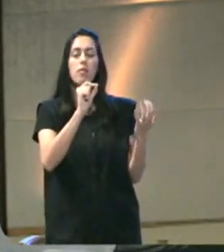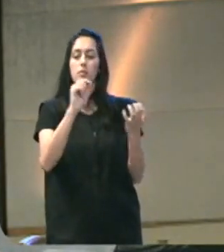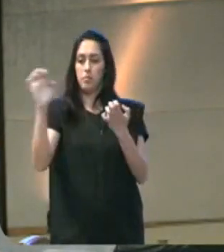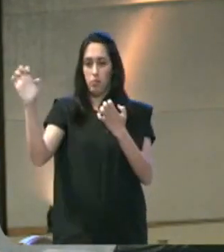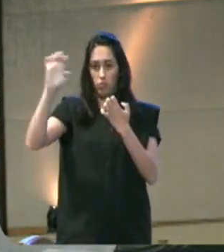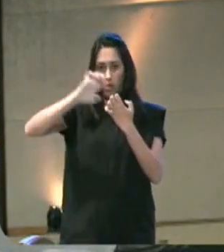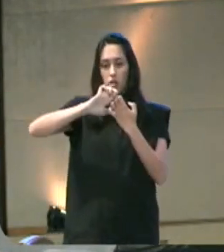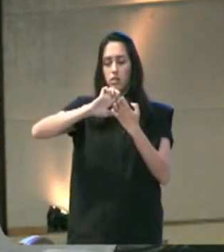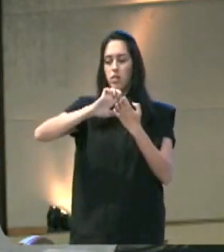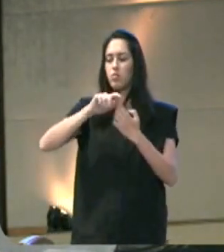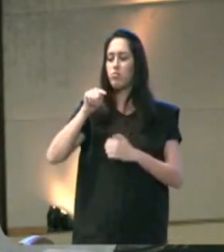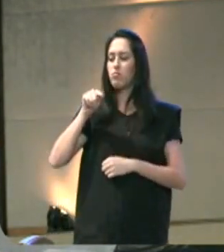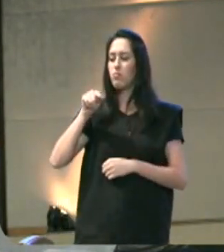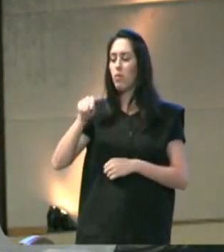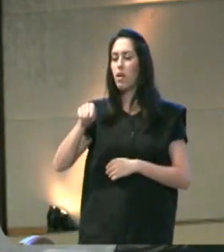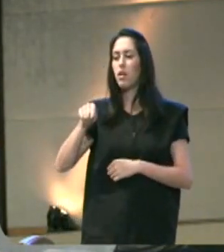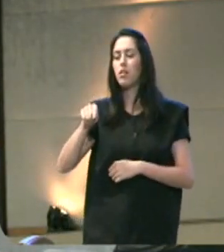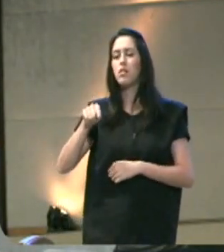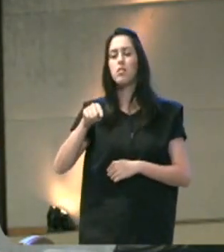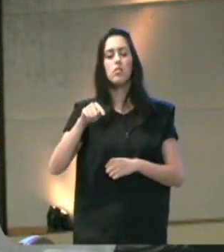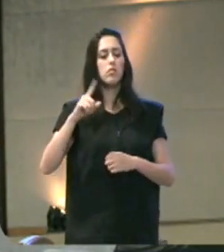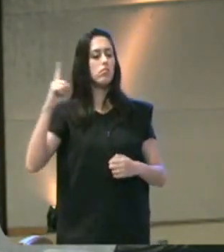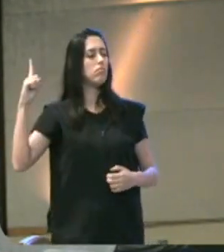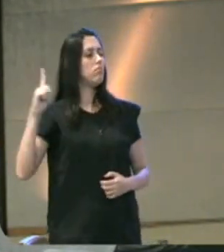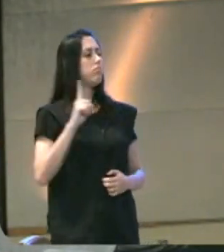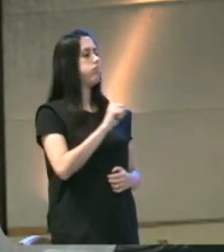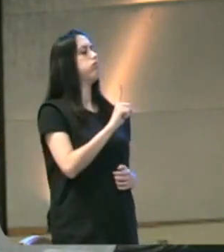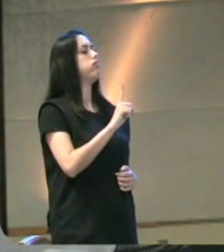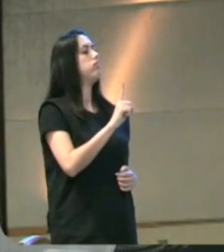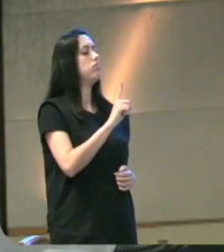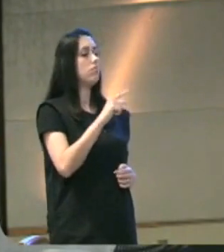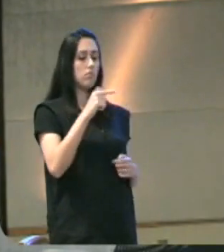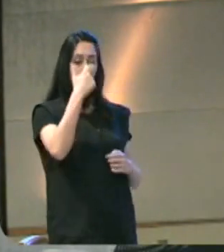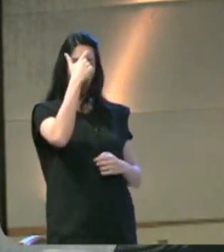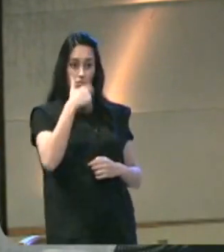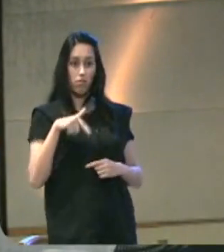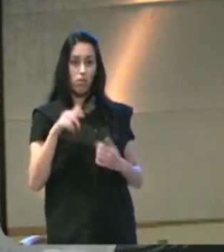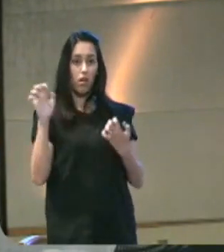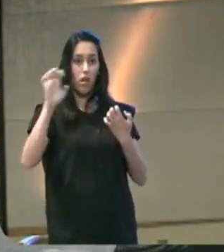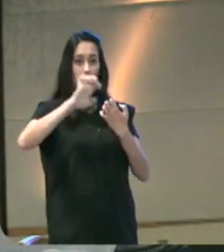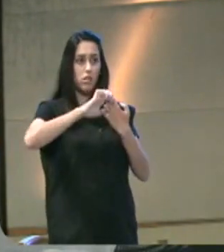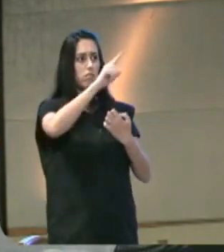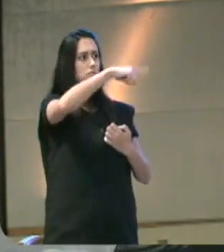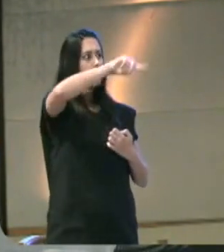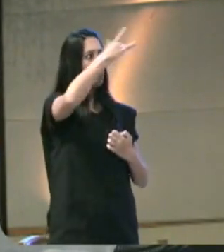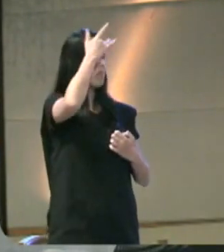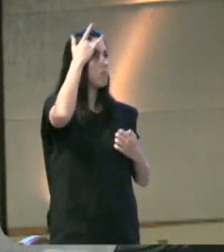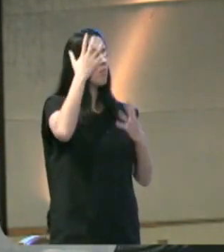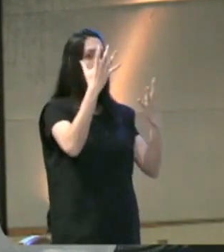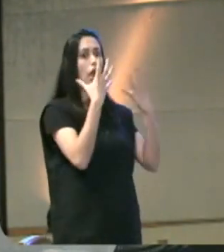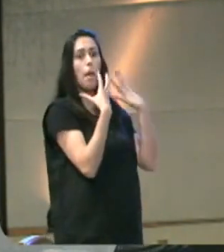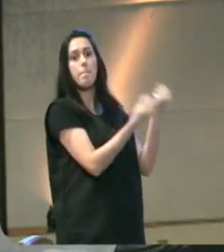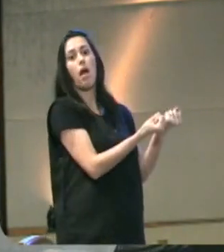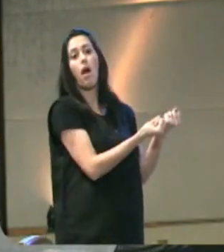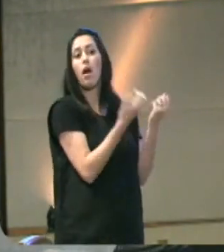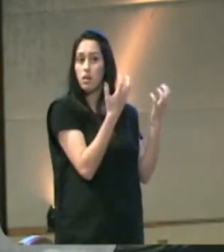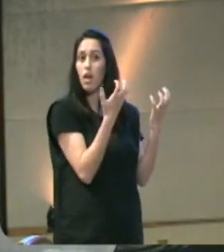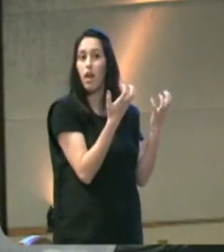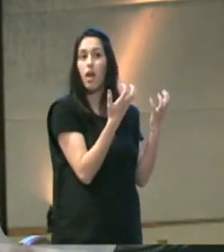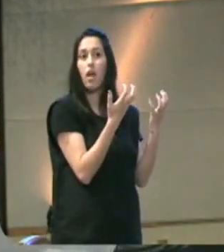da tropa, e ele era o perseguido, era a pessoa que eles estavam perseguindo. Eles